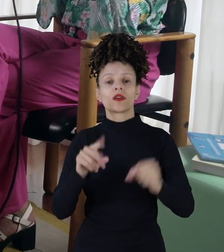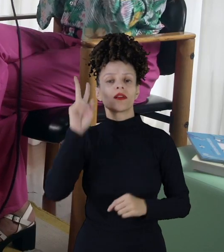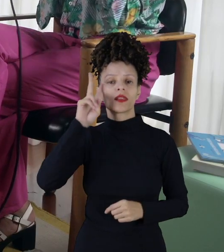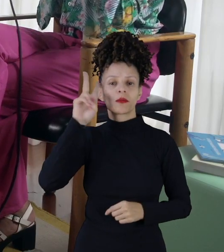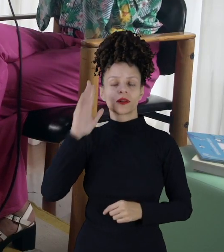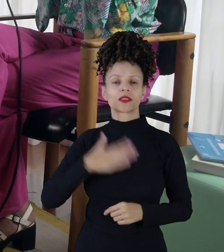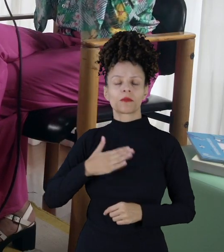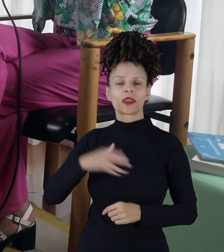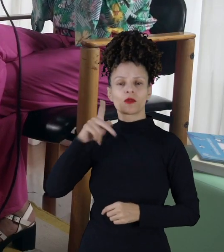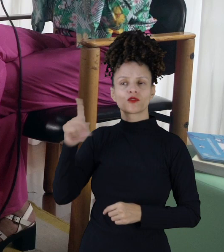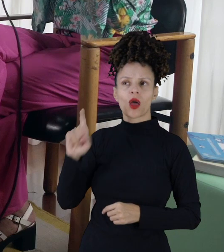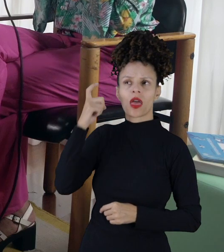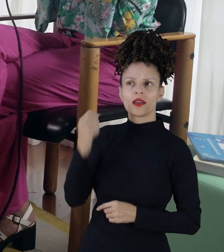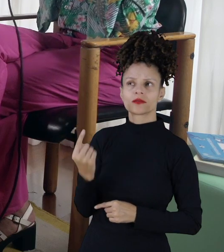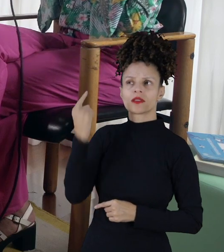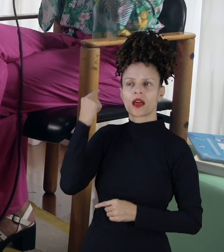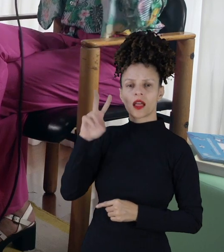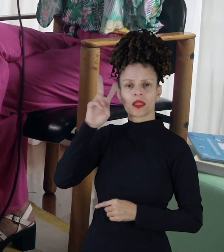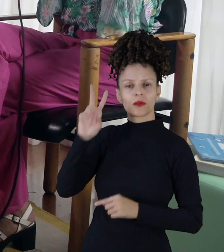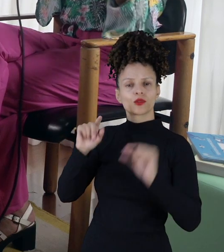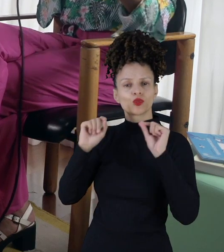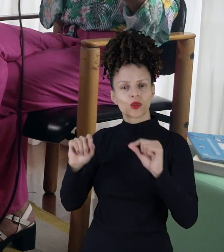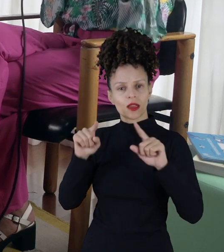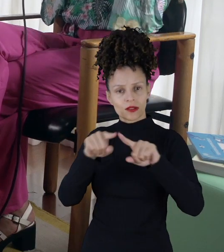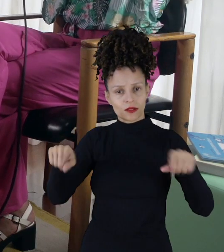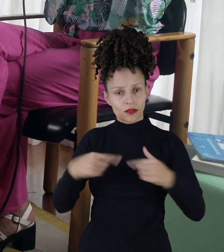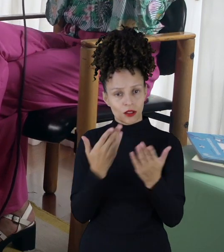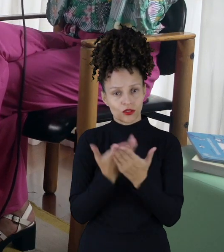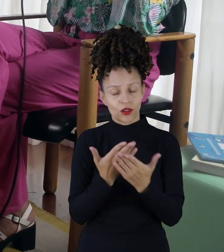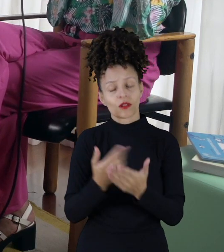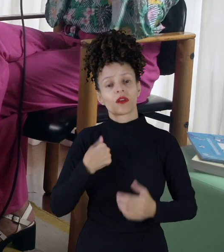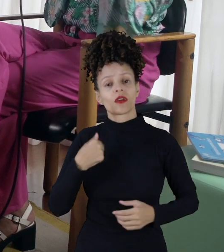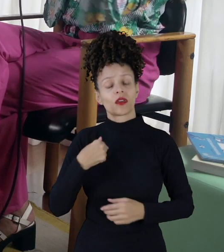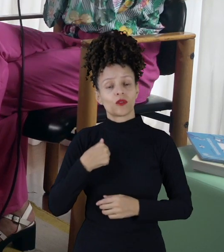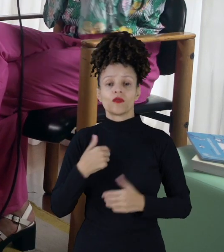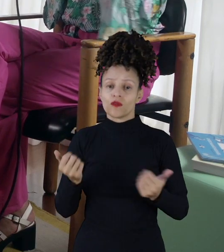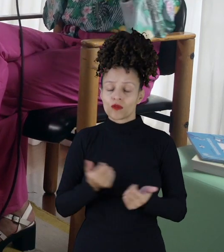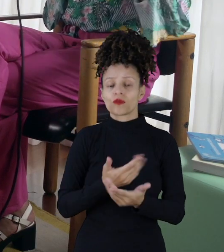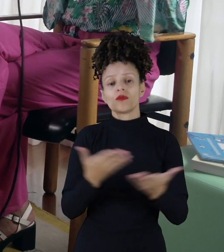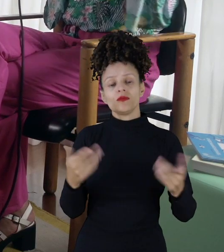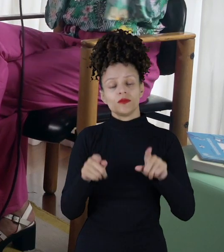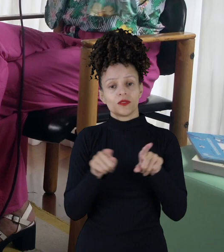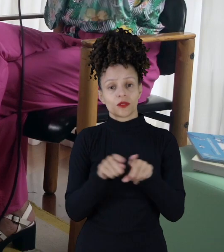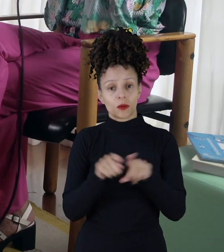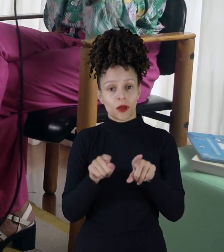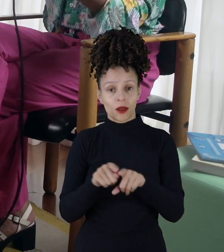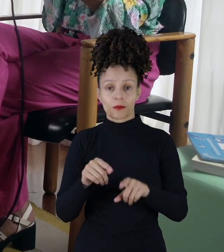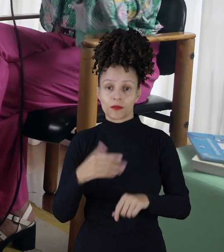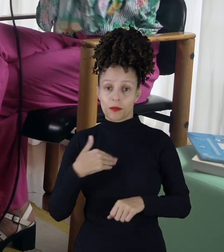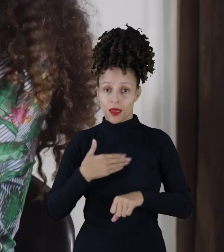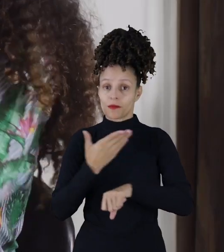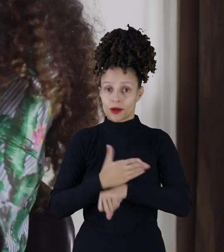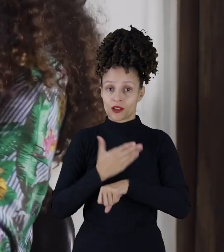é a lembrança que eu tenho da minha professora? Né? Quais são as lembranças que eu tenho da sala de aula e que eu vou trazer isso de alguma